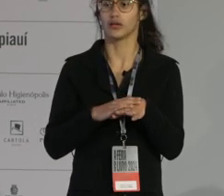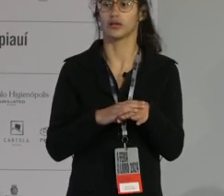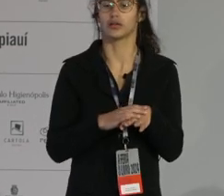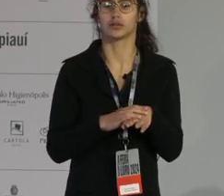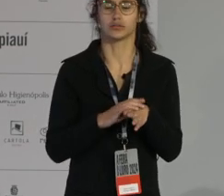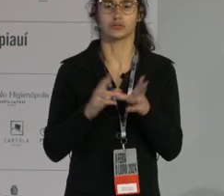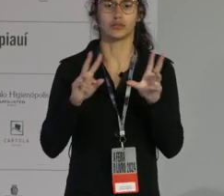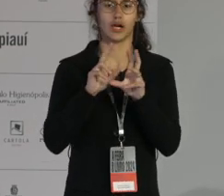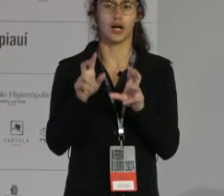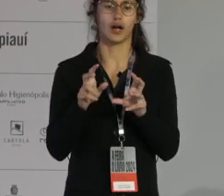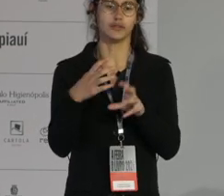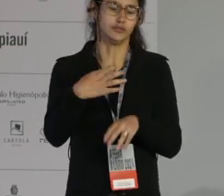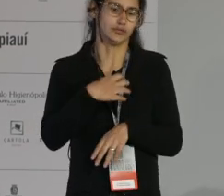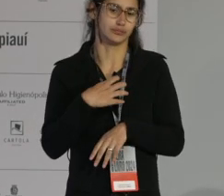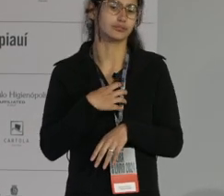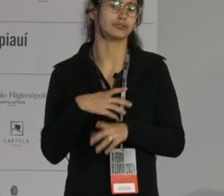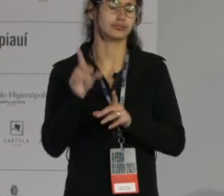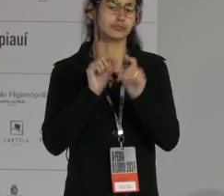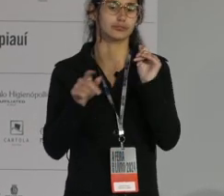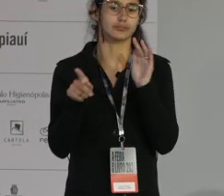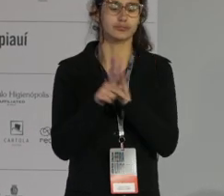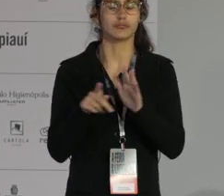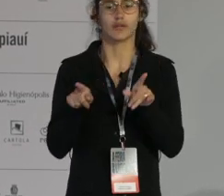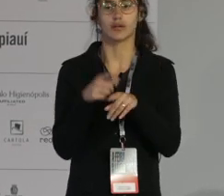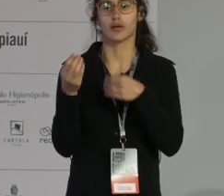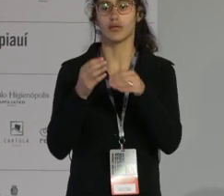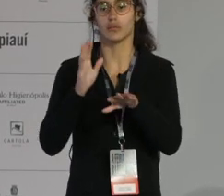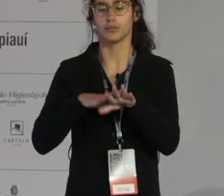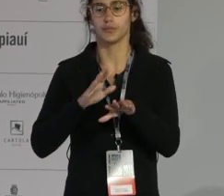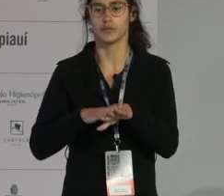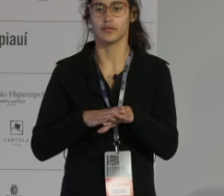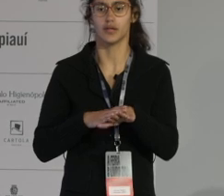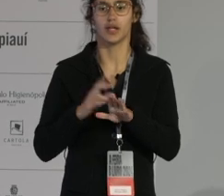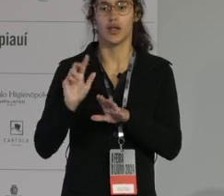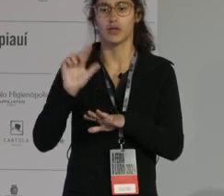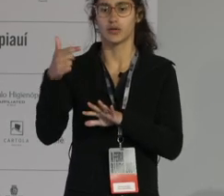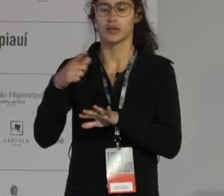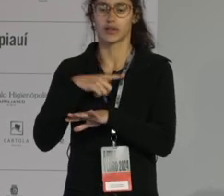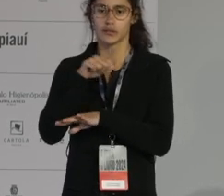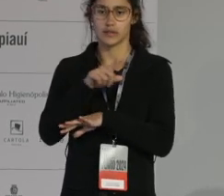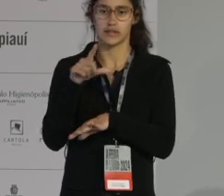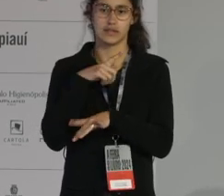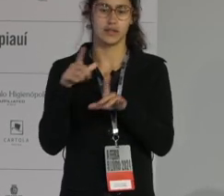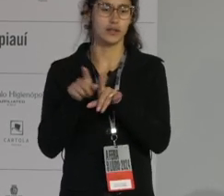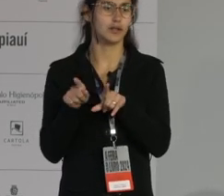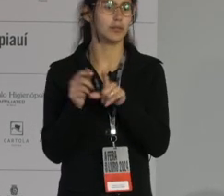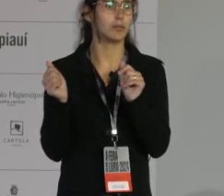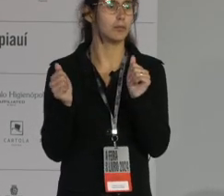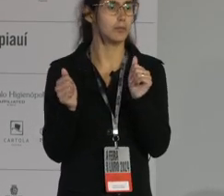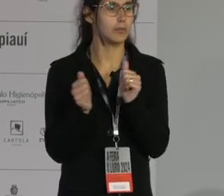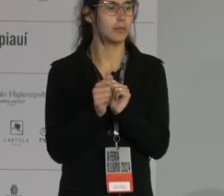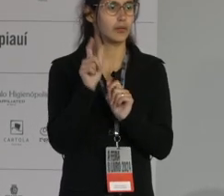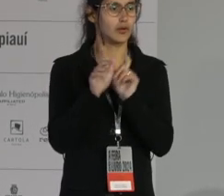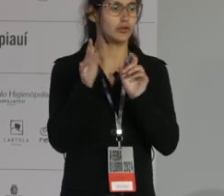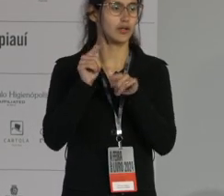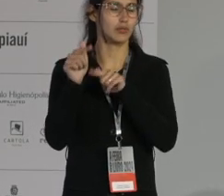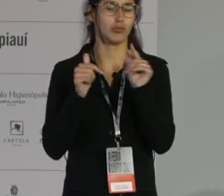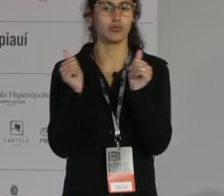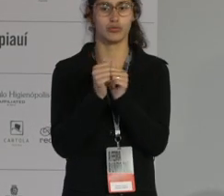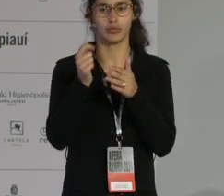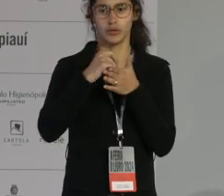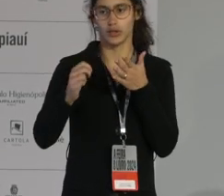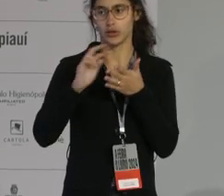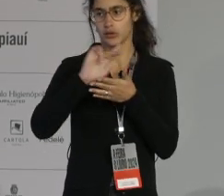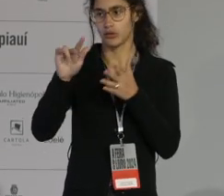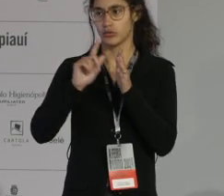essa dicção de humor e também como que vocês lidam com as outras dicções que vocês têm por serem pessoas que já trabalharam com escrita em